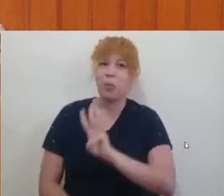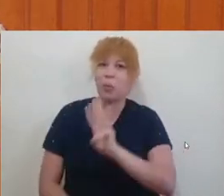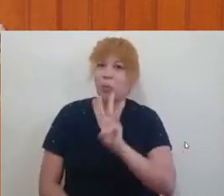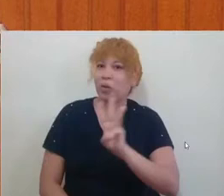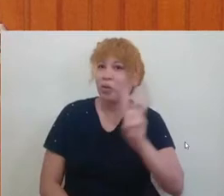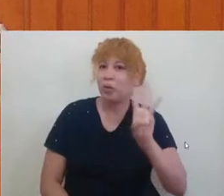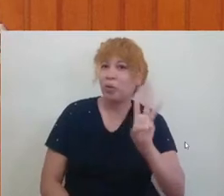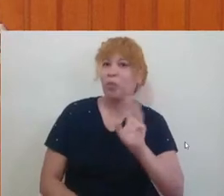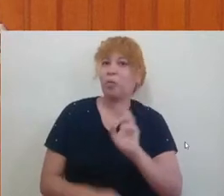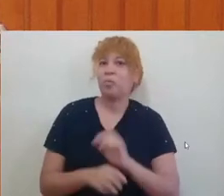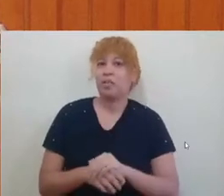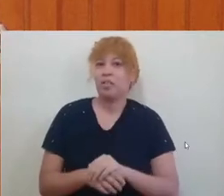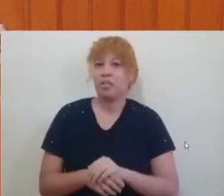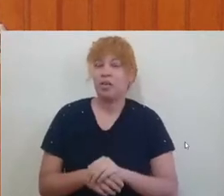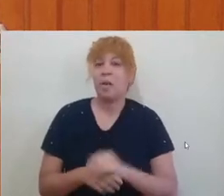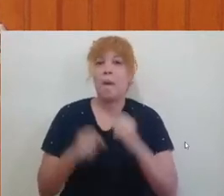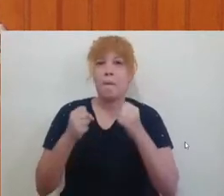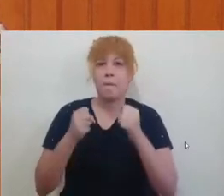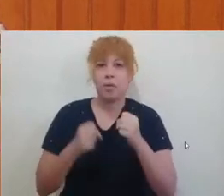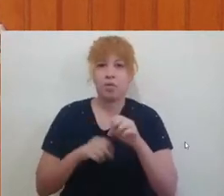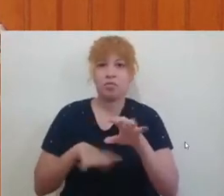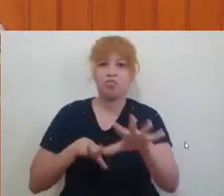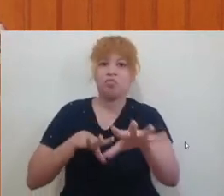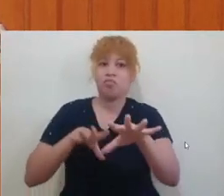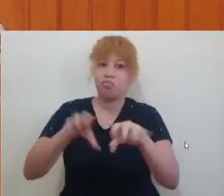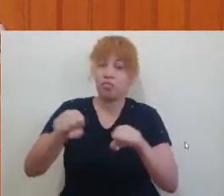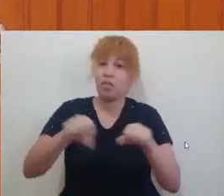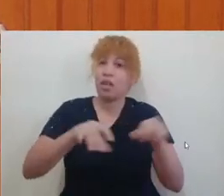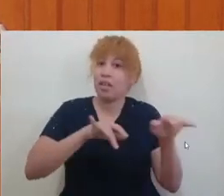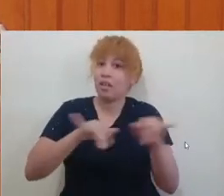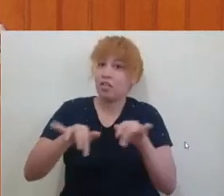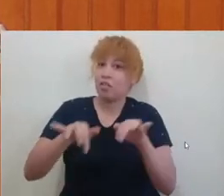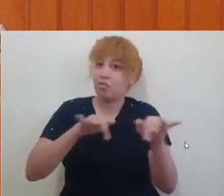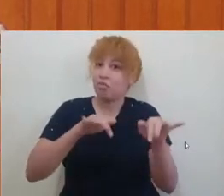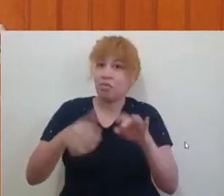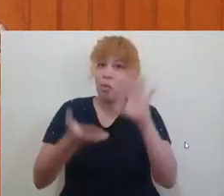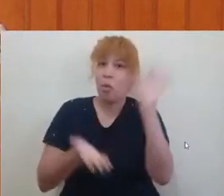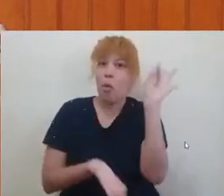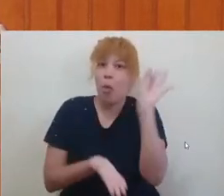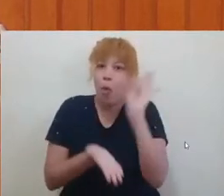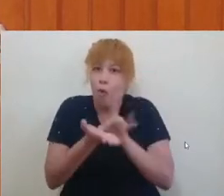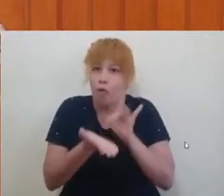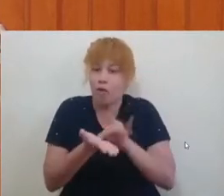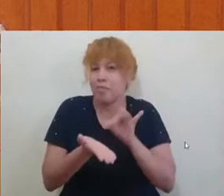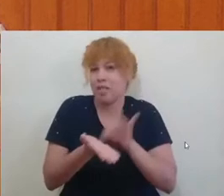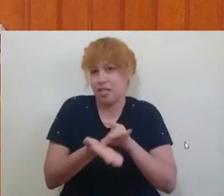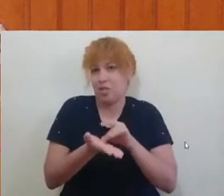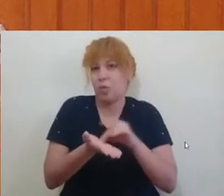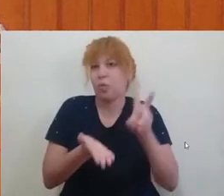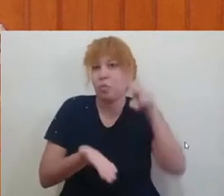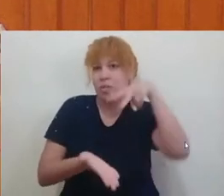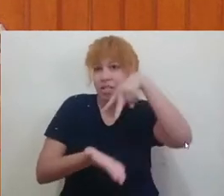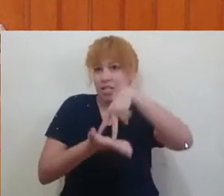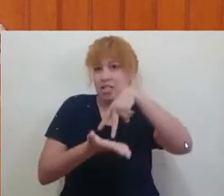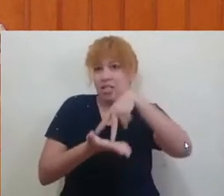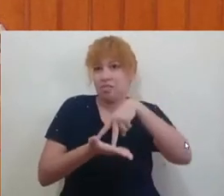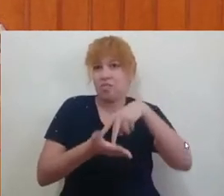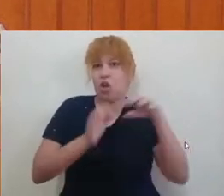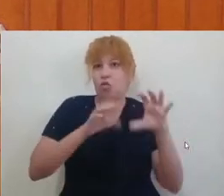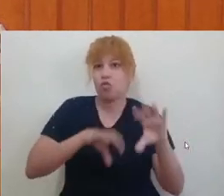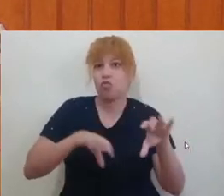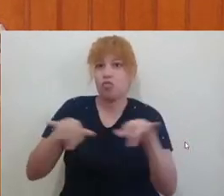Neste instante, procede-se a chamada dos nomes dos cursos de graduação da Universidade Federal Rural de Pernambuco,